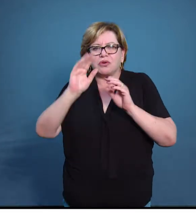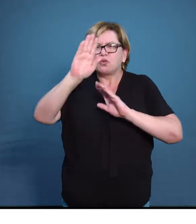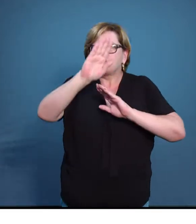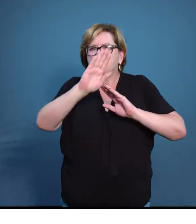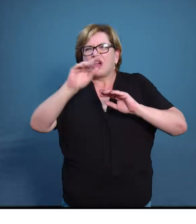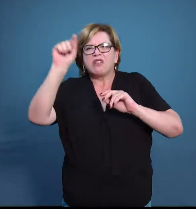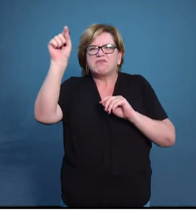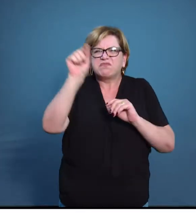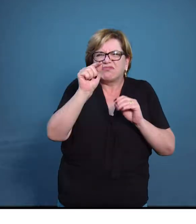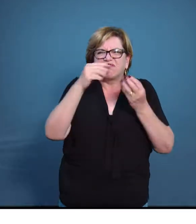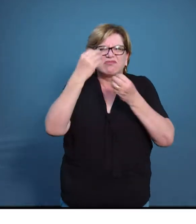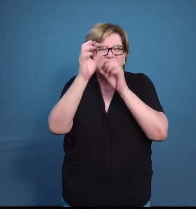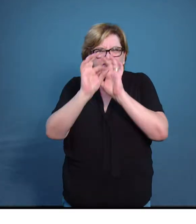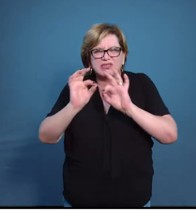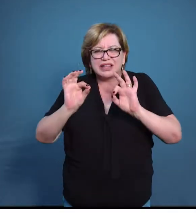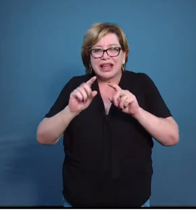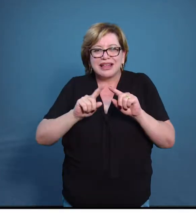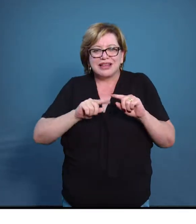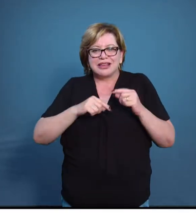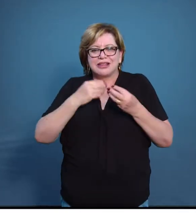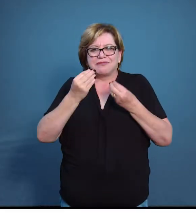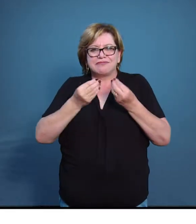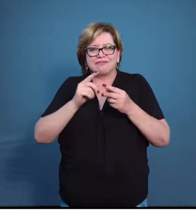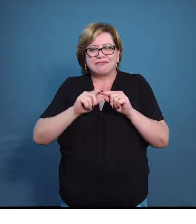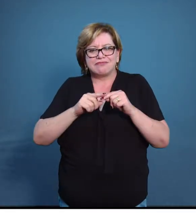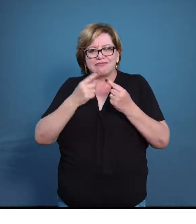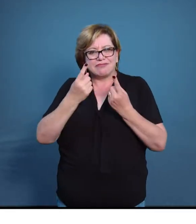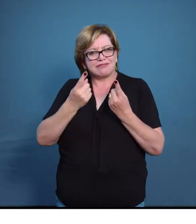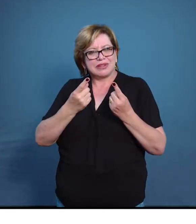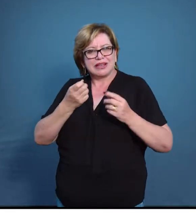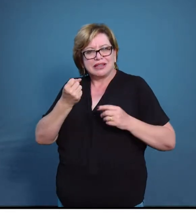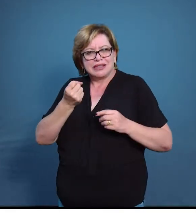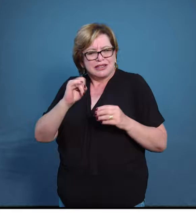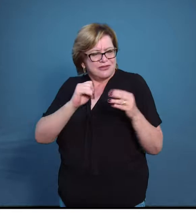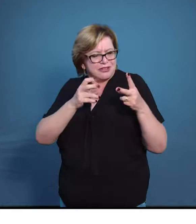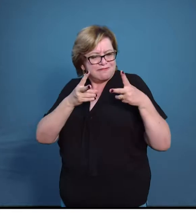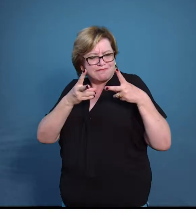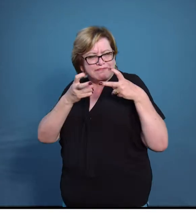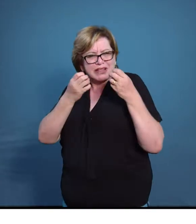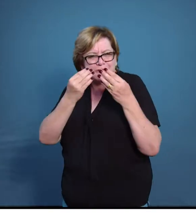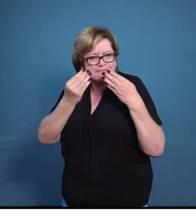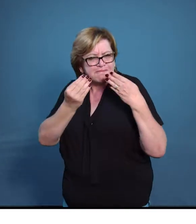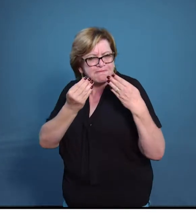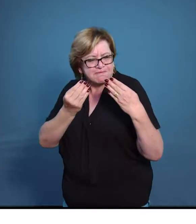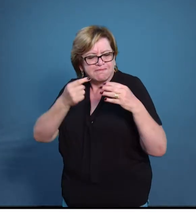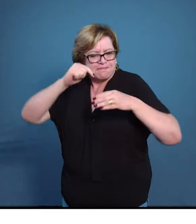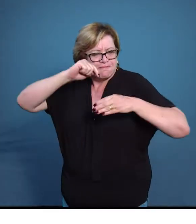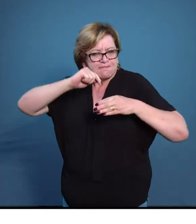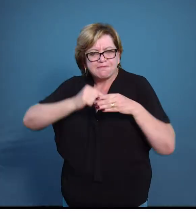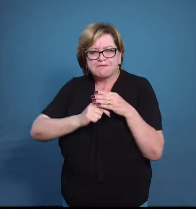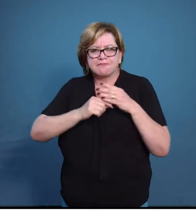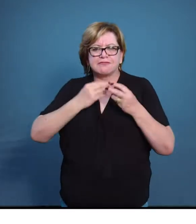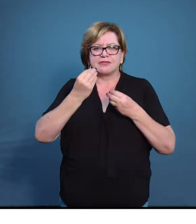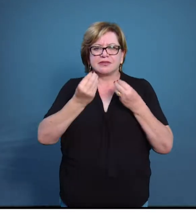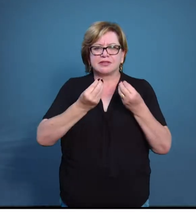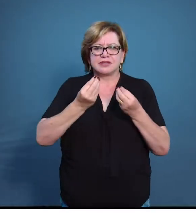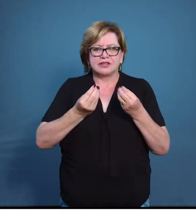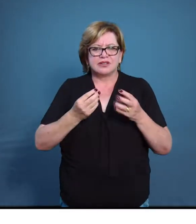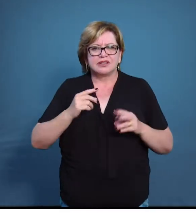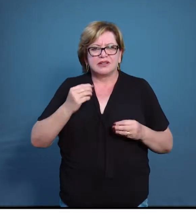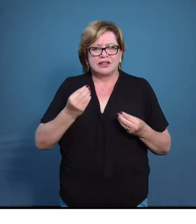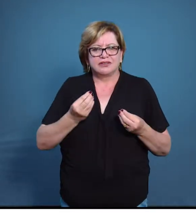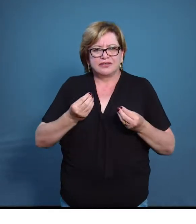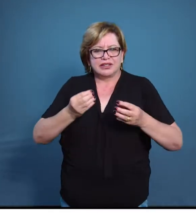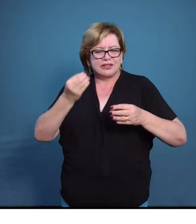um risco, um traço. Esse risco e esse traço, se analisado mais profundamente, ele vai trazer para